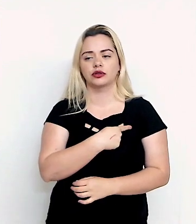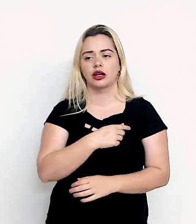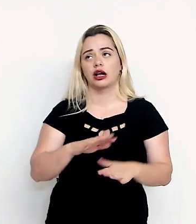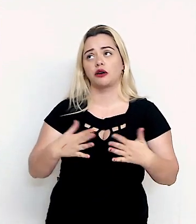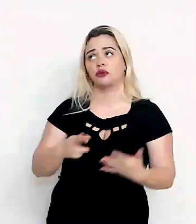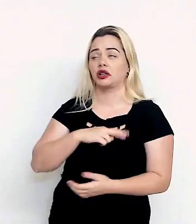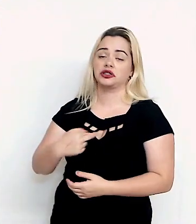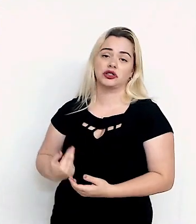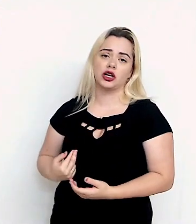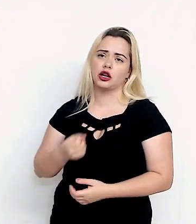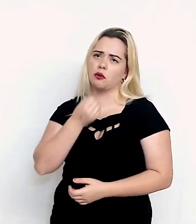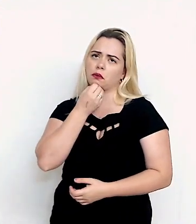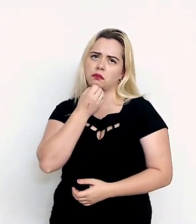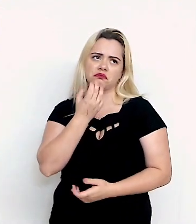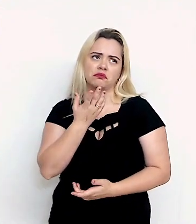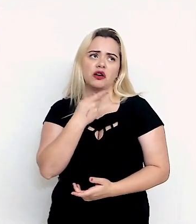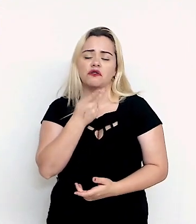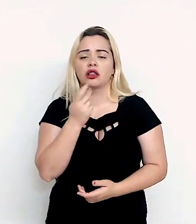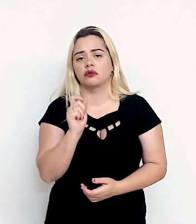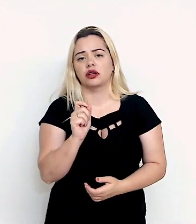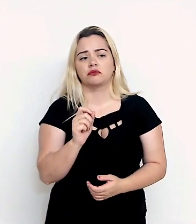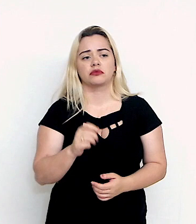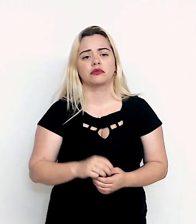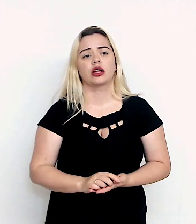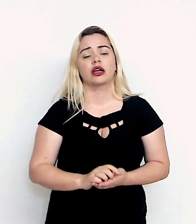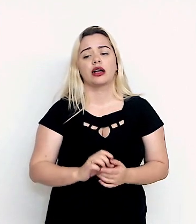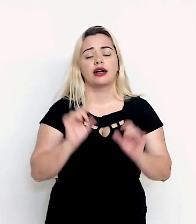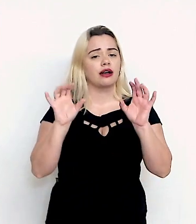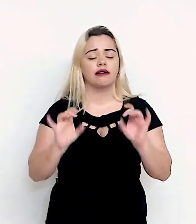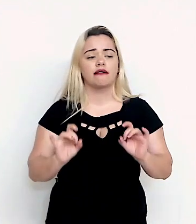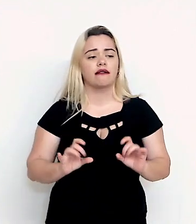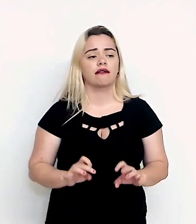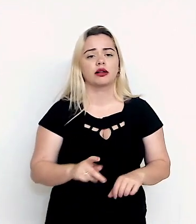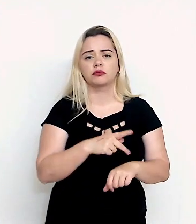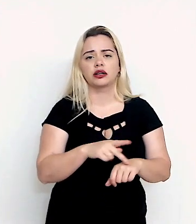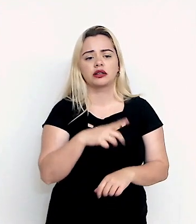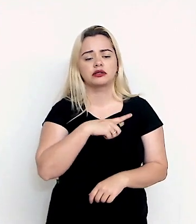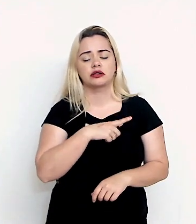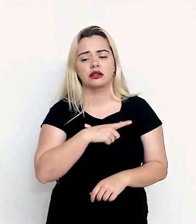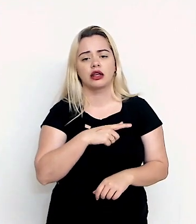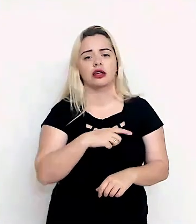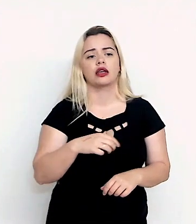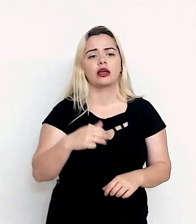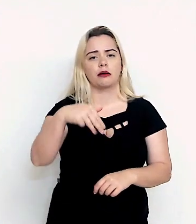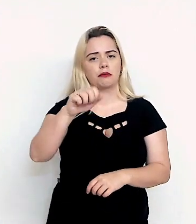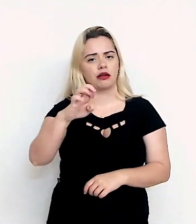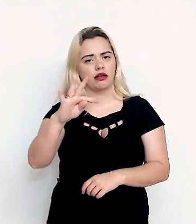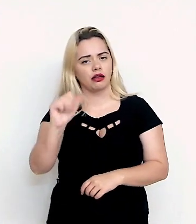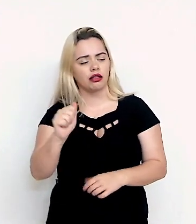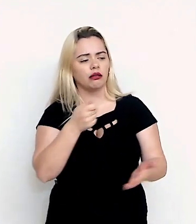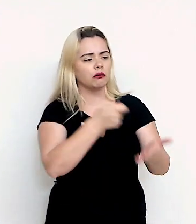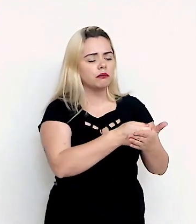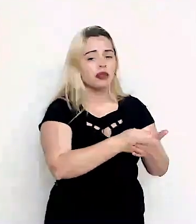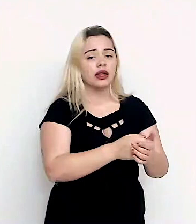outra chinesa o que eu posso dizer isso as metas deles são essas essas elas são suficientes ou não e sai cabo é o chinês de